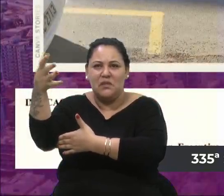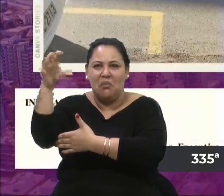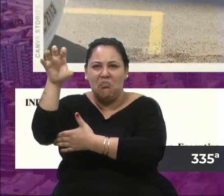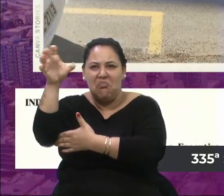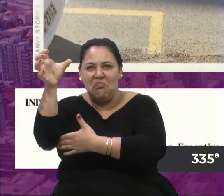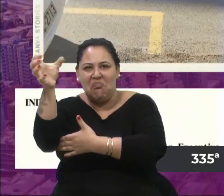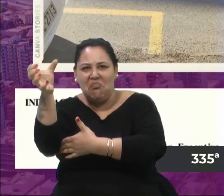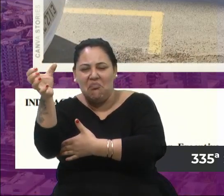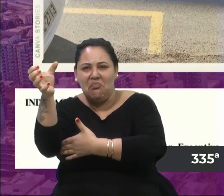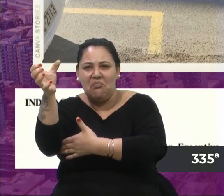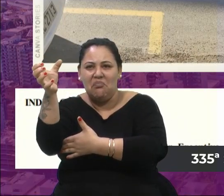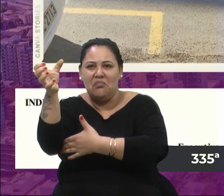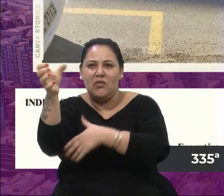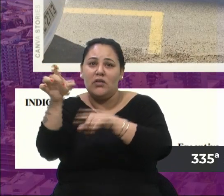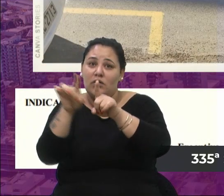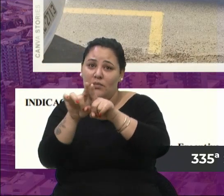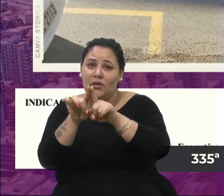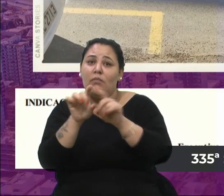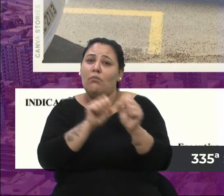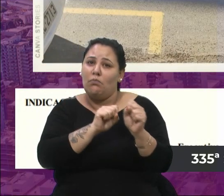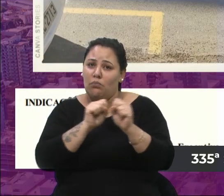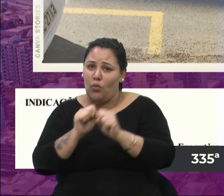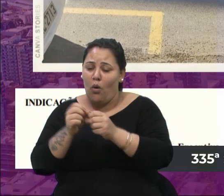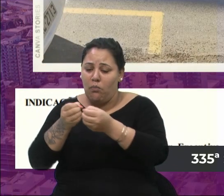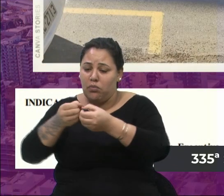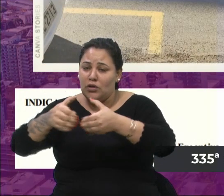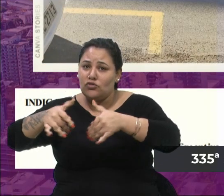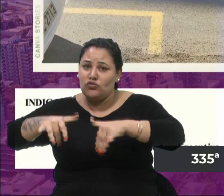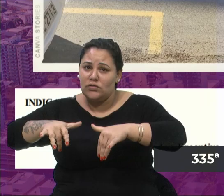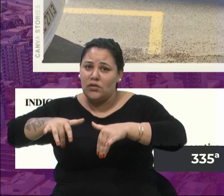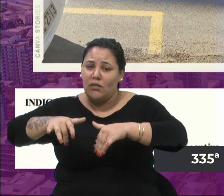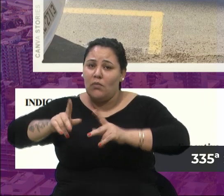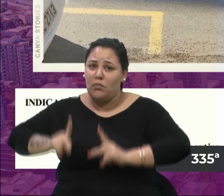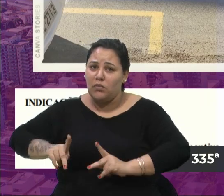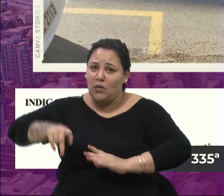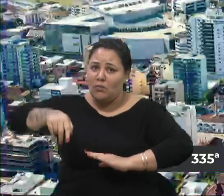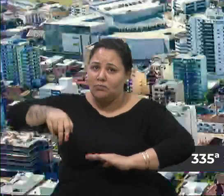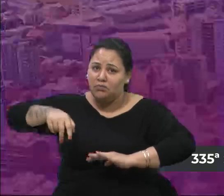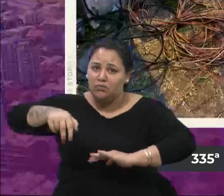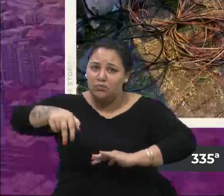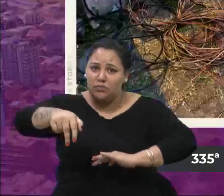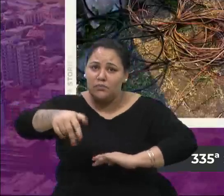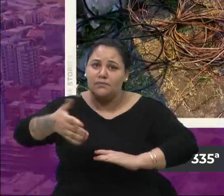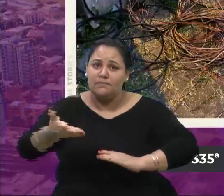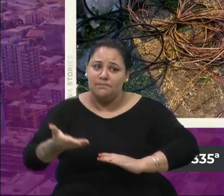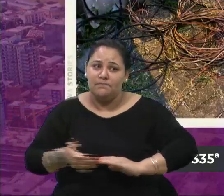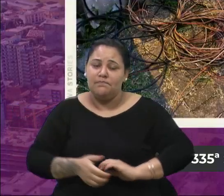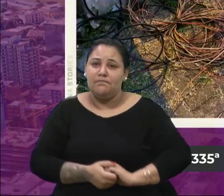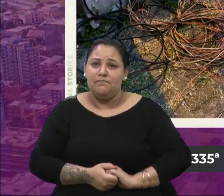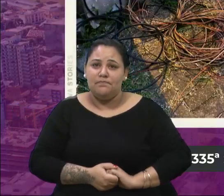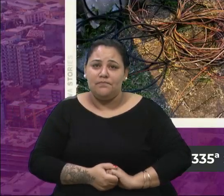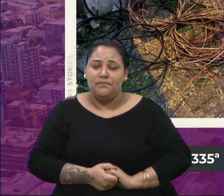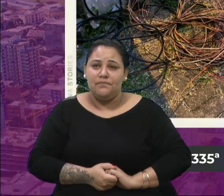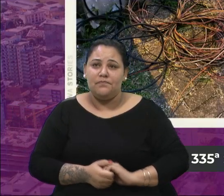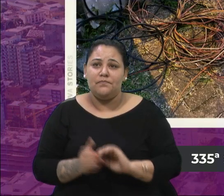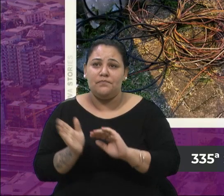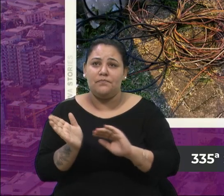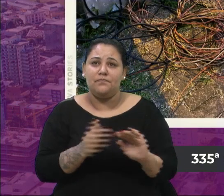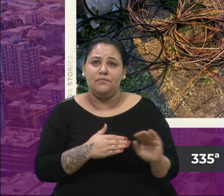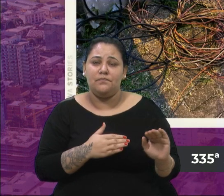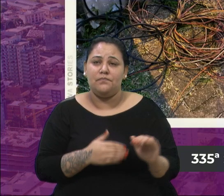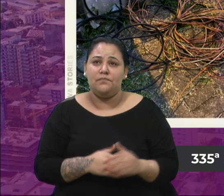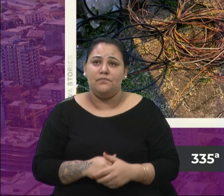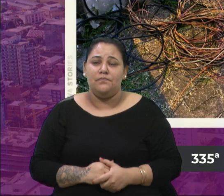pode prejudicar alguma pessoa que circule por ali. O slide